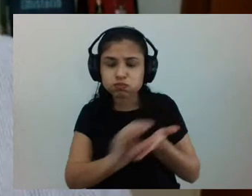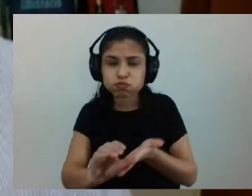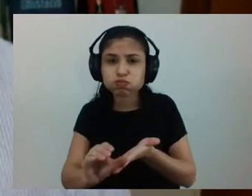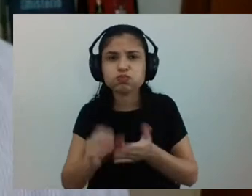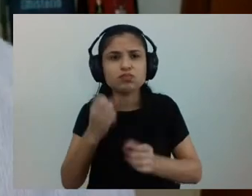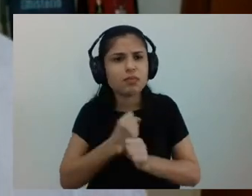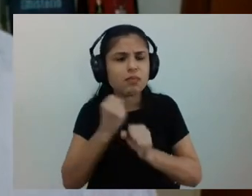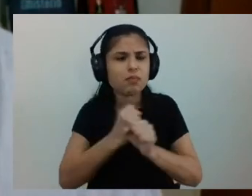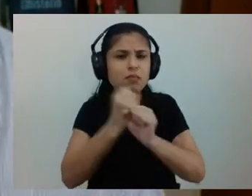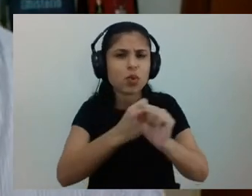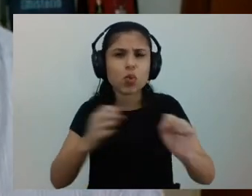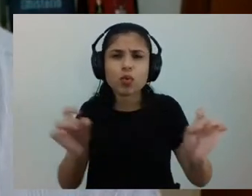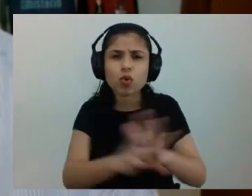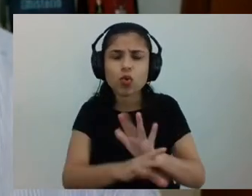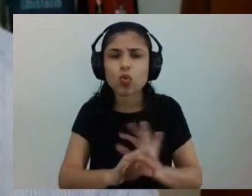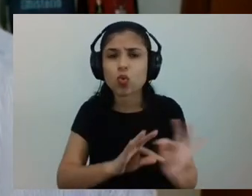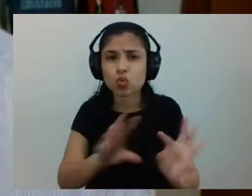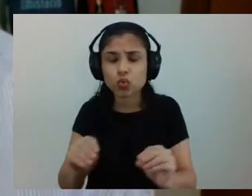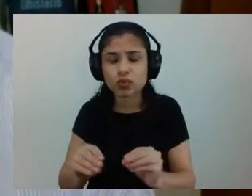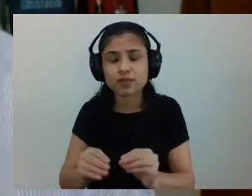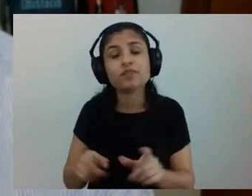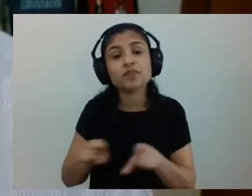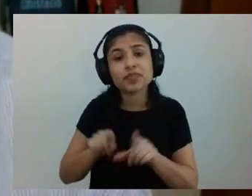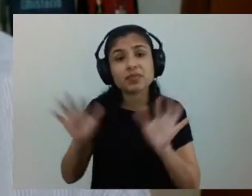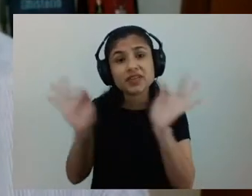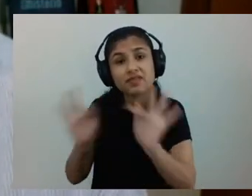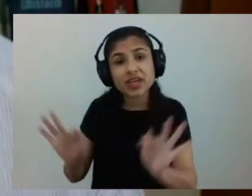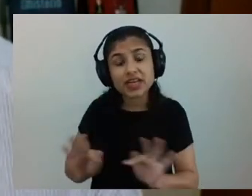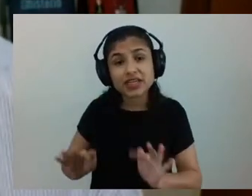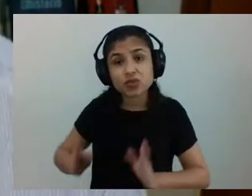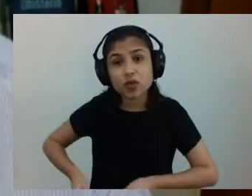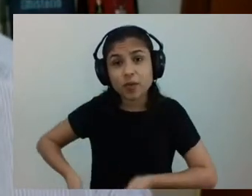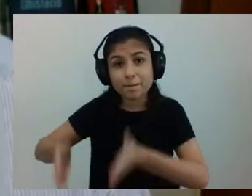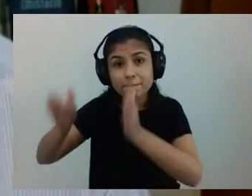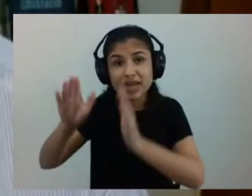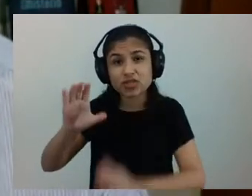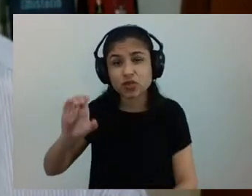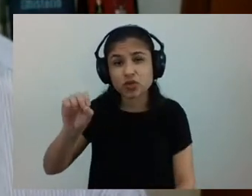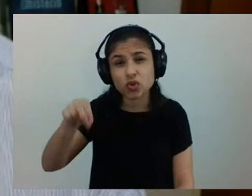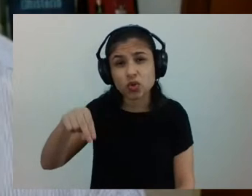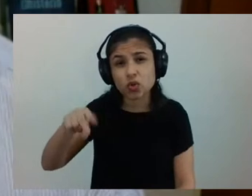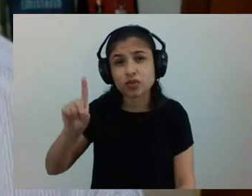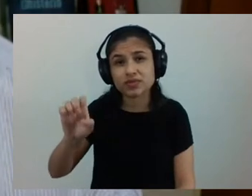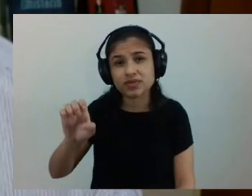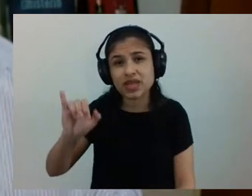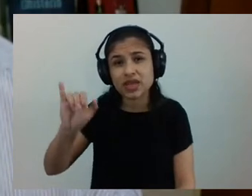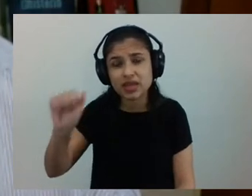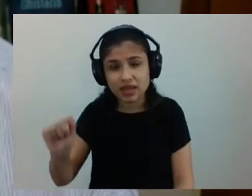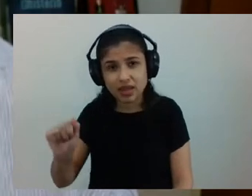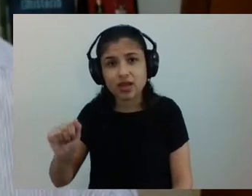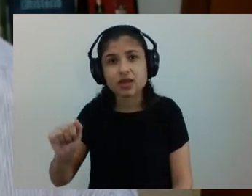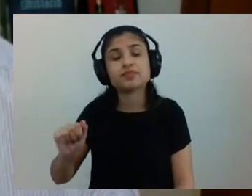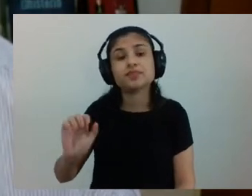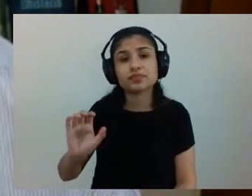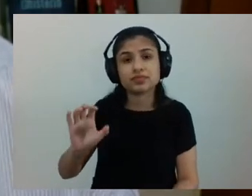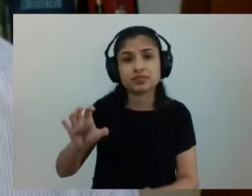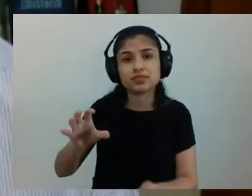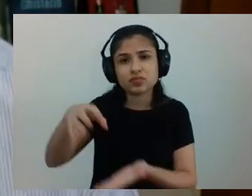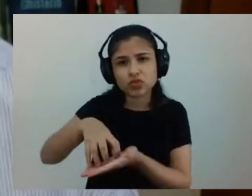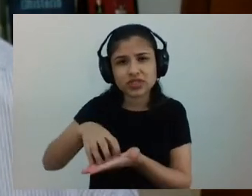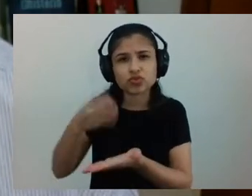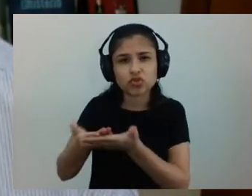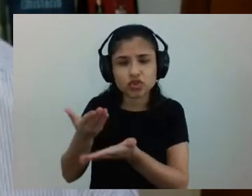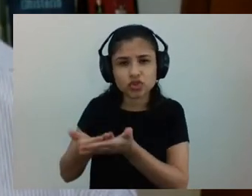também feliz de ver o prédio do Condéia terminado, é o prédio do Instituto de Estudos Avançados e Estratégicos, como foi já decidido